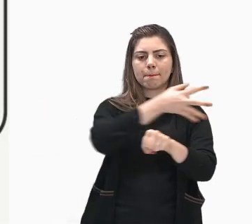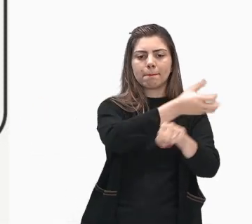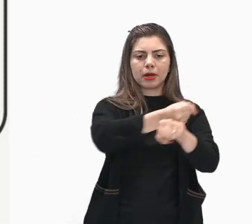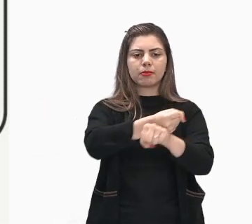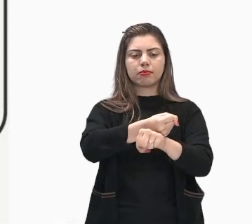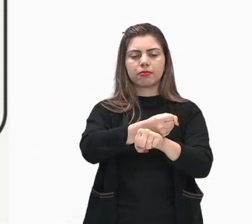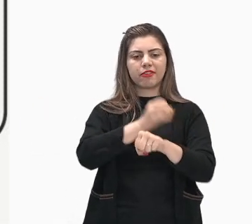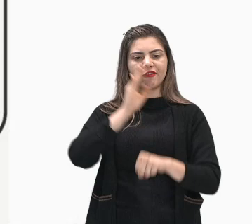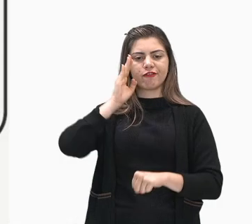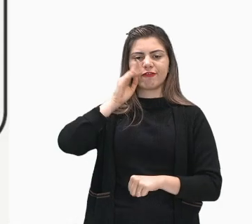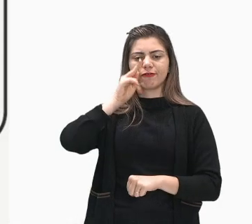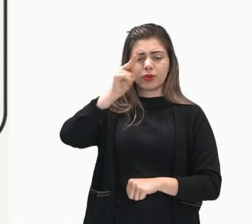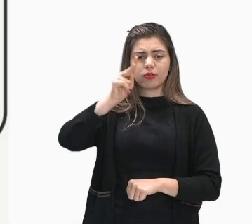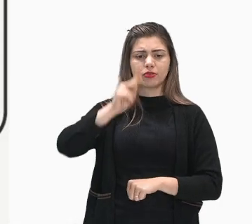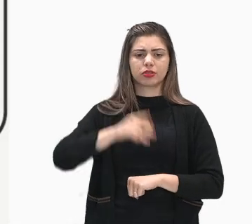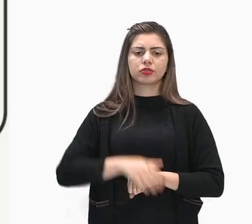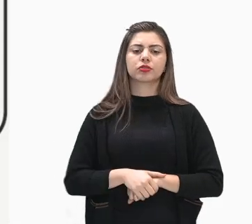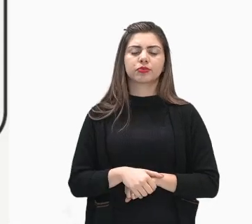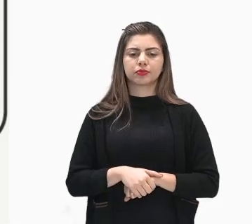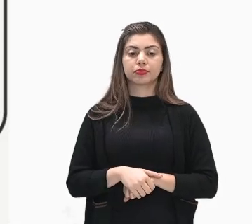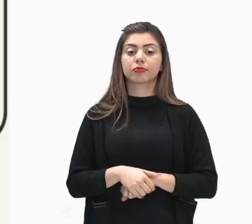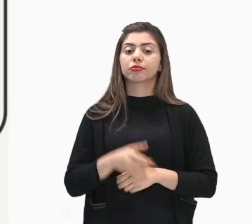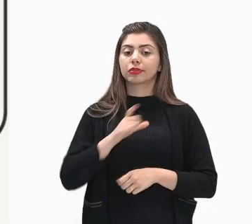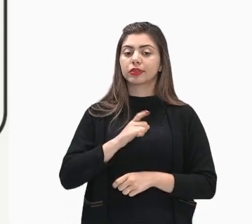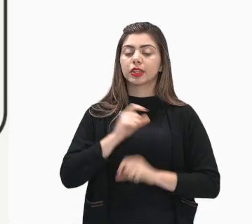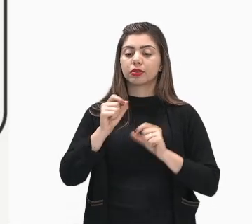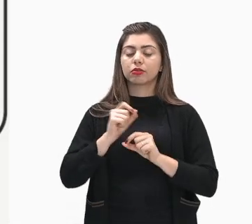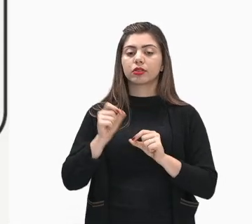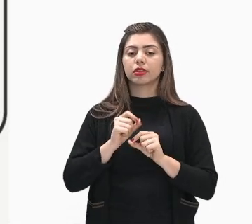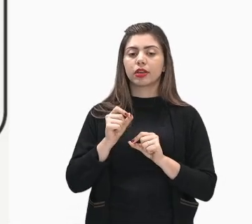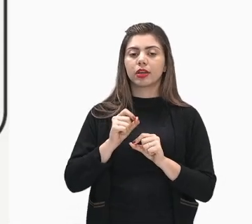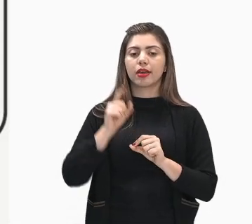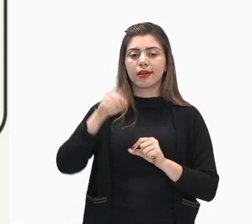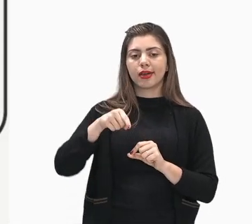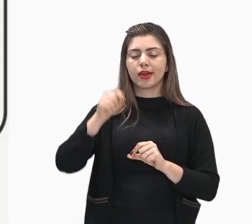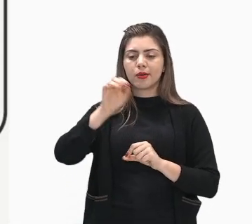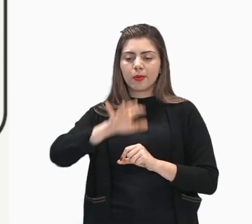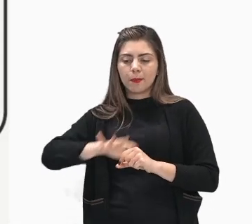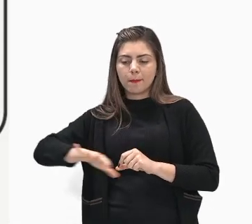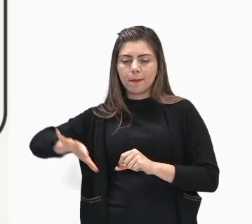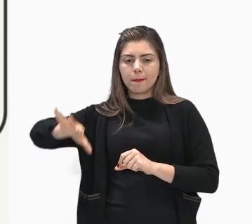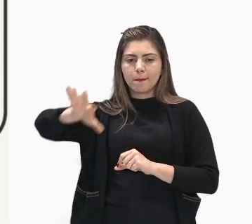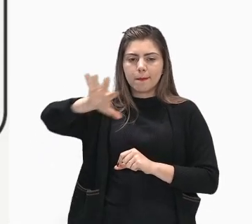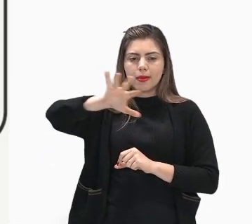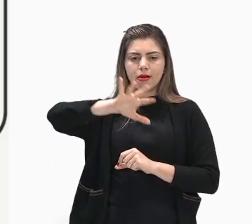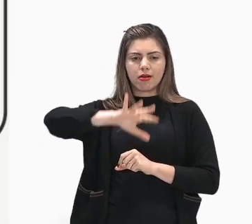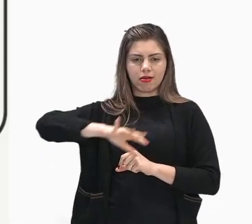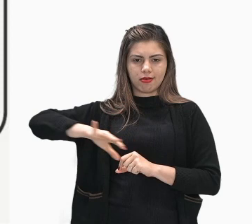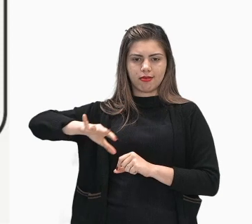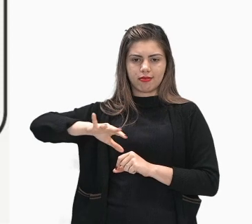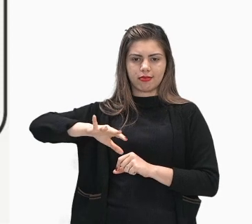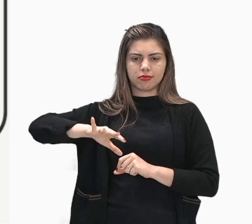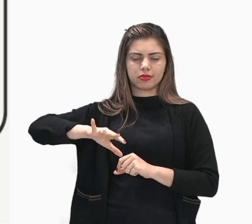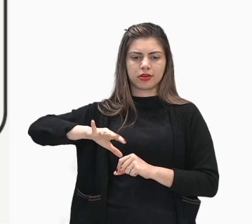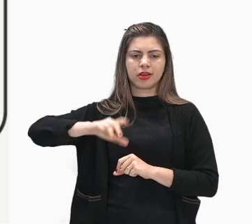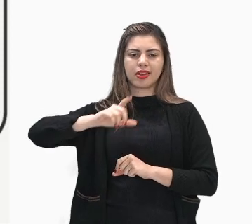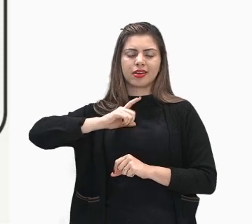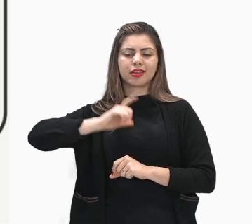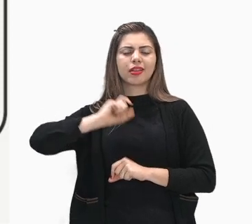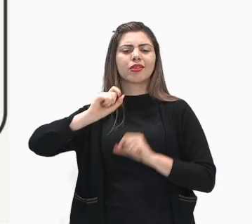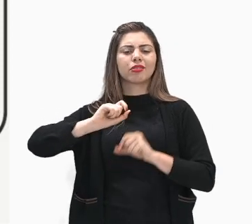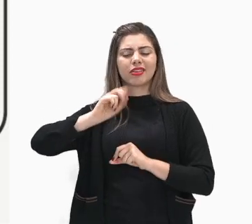dos polos, nós temos um campo magnético B, né, como a gente chama o campo magnético, ele vai ter